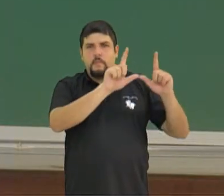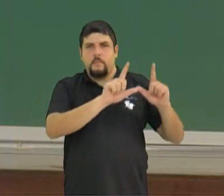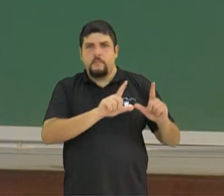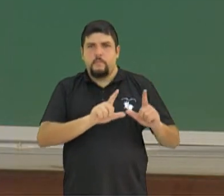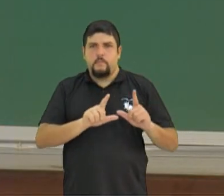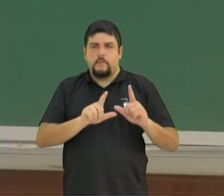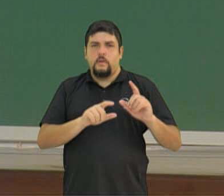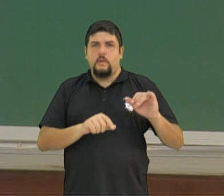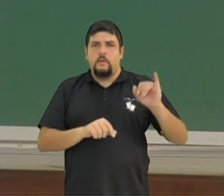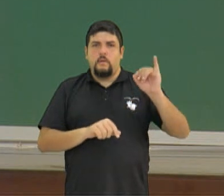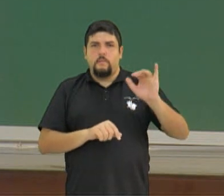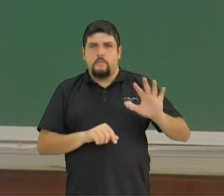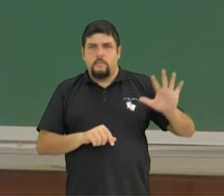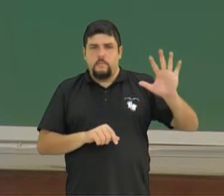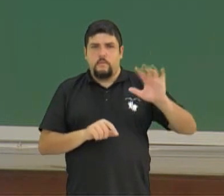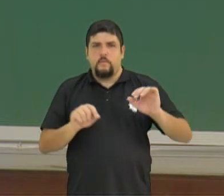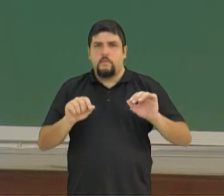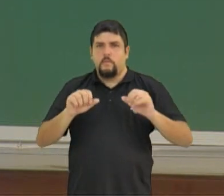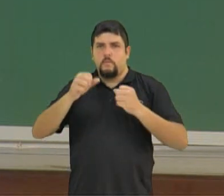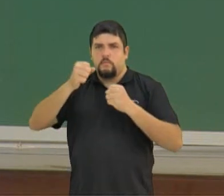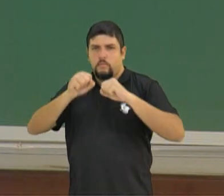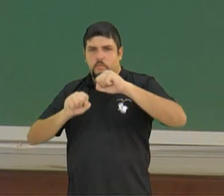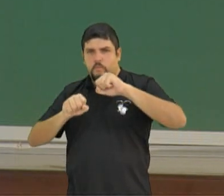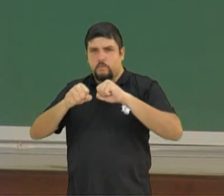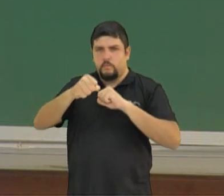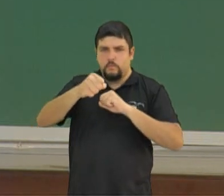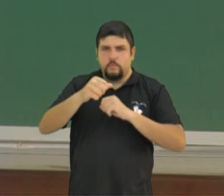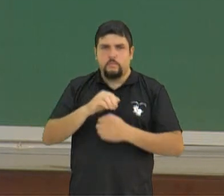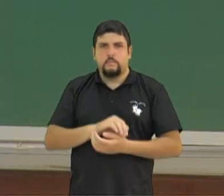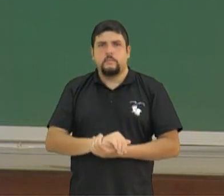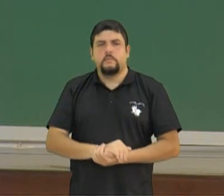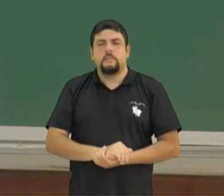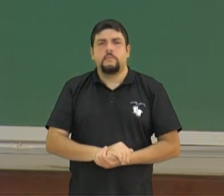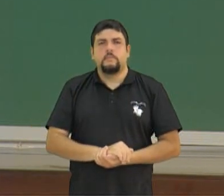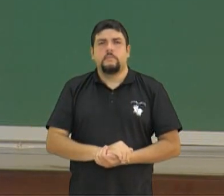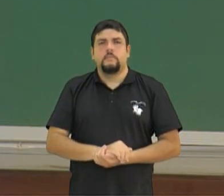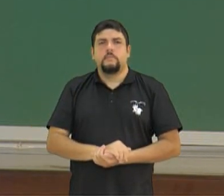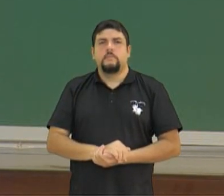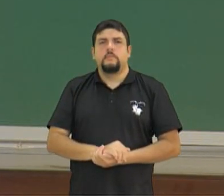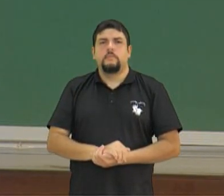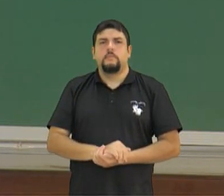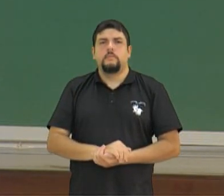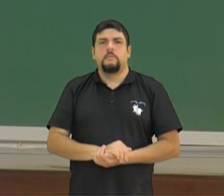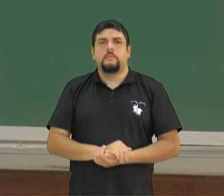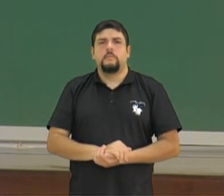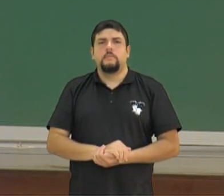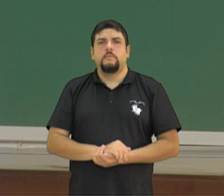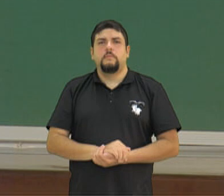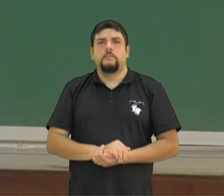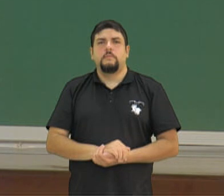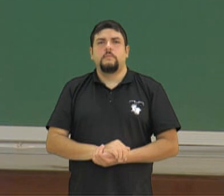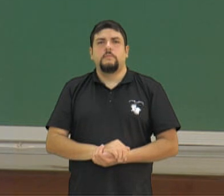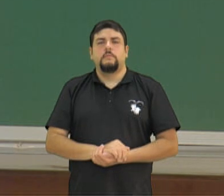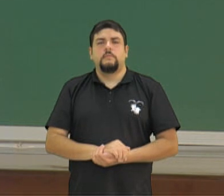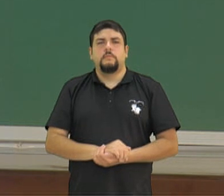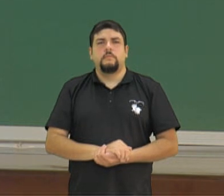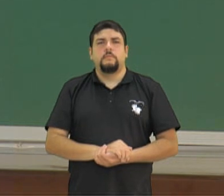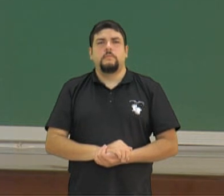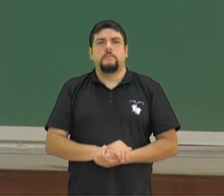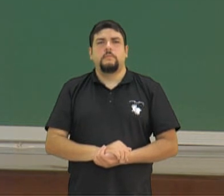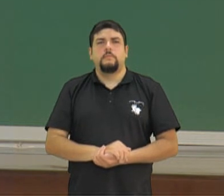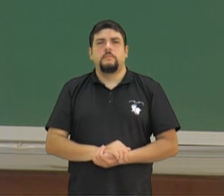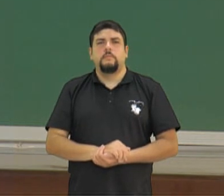practican boxeo. ¿Quieres venir a jugar a los bolos conmigo? Y acá la